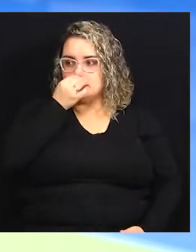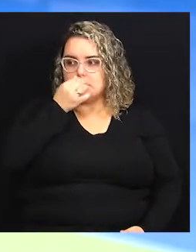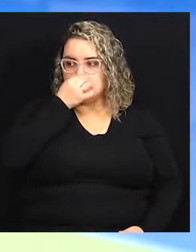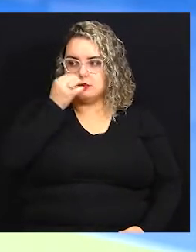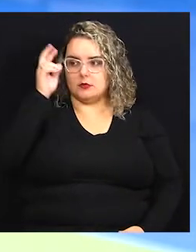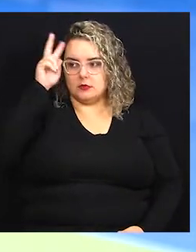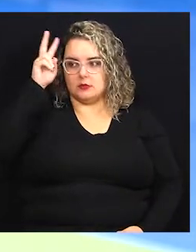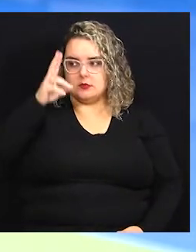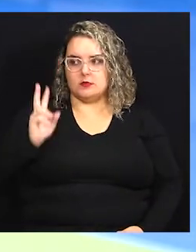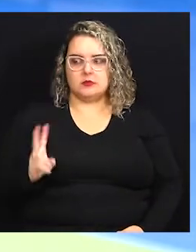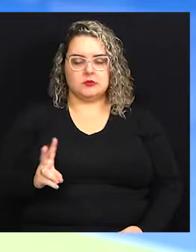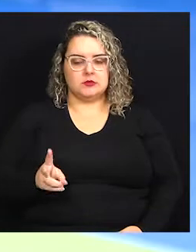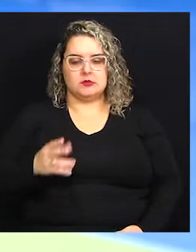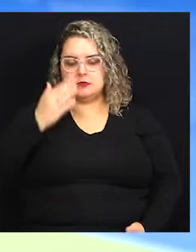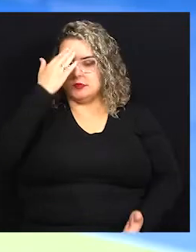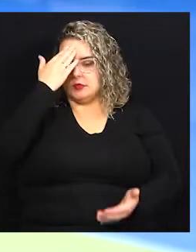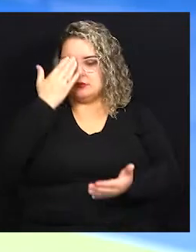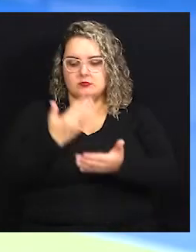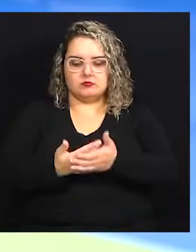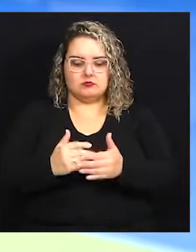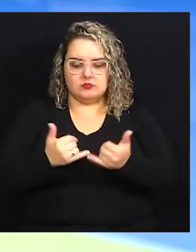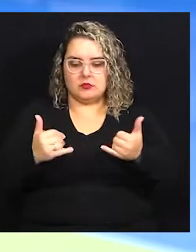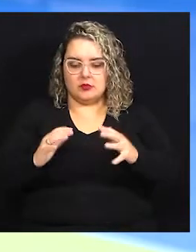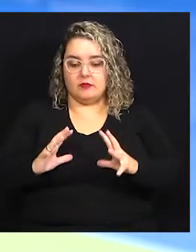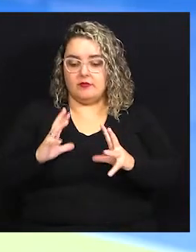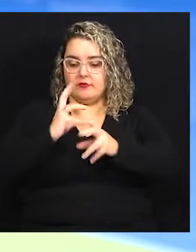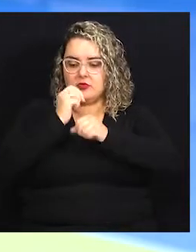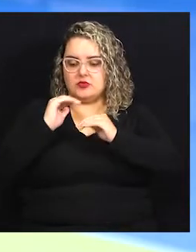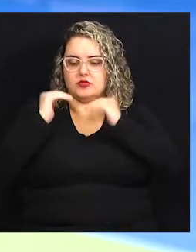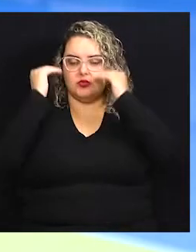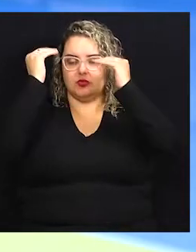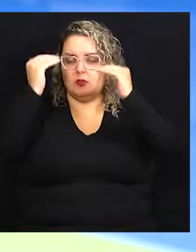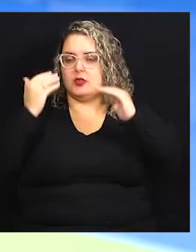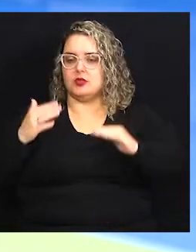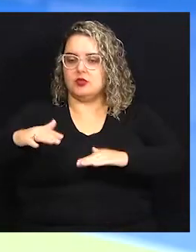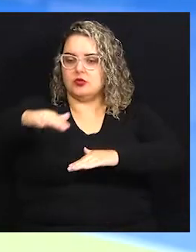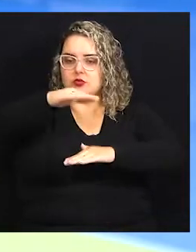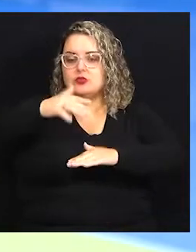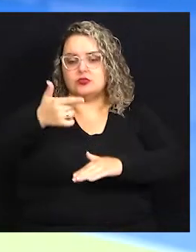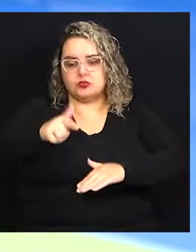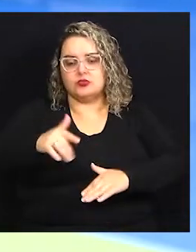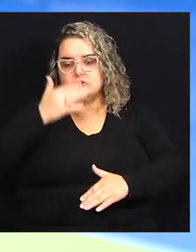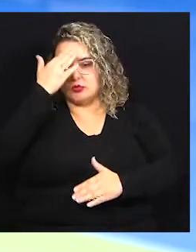eu sempre acreditei numa energia muito forte e superior, continuo acreditando.